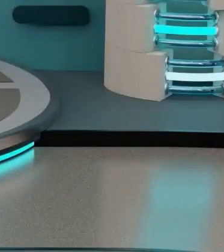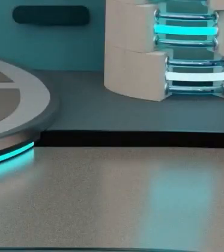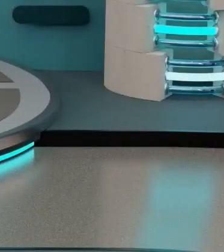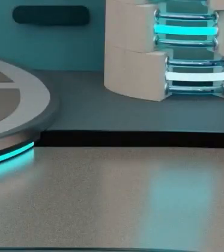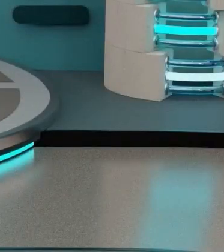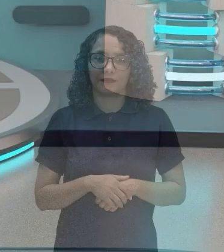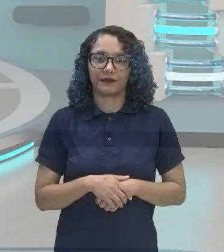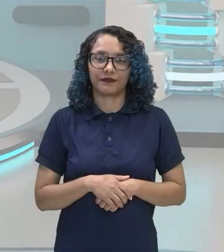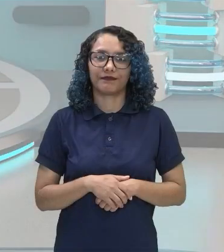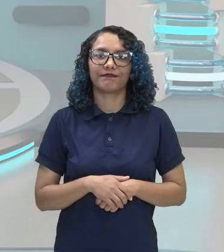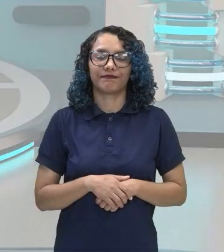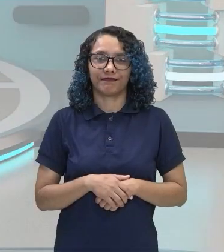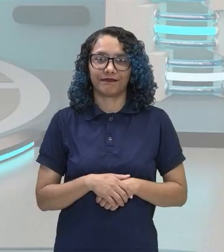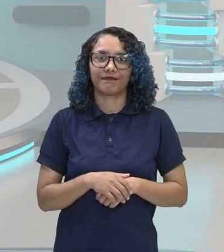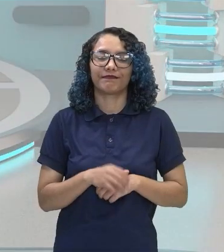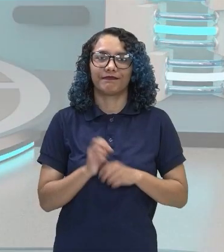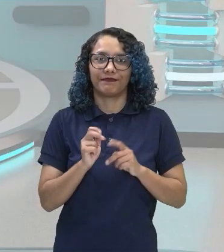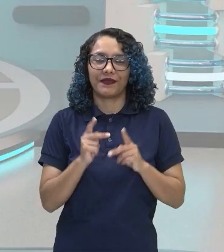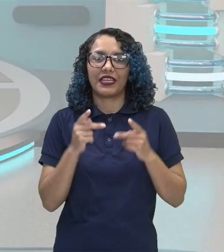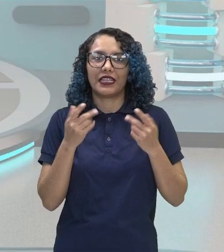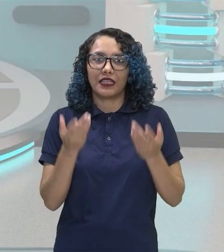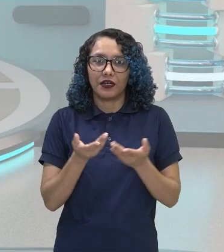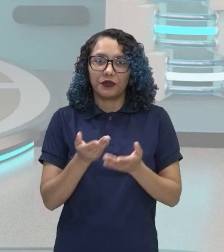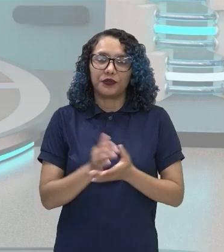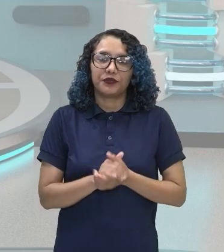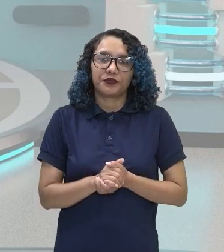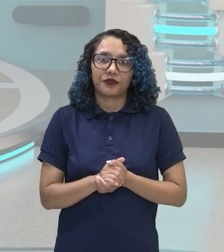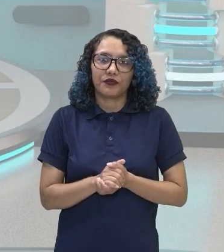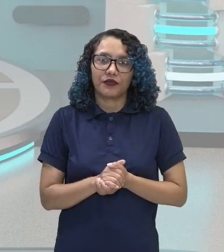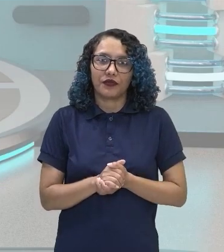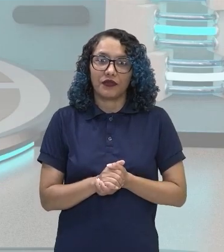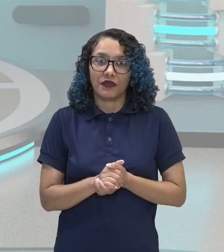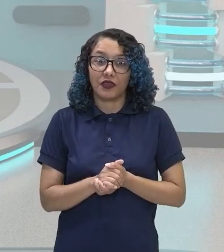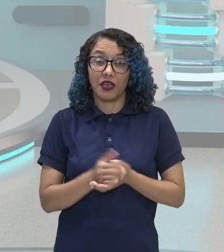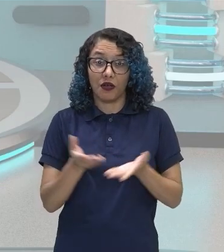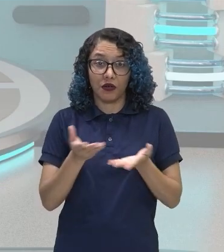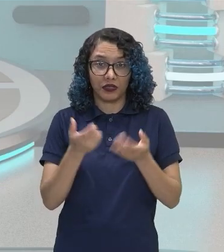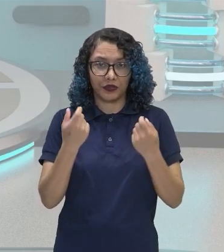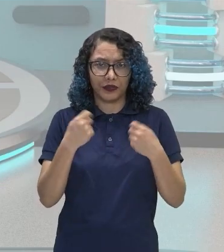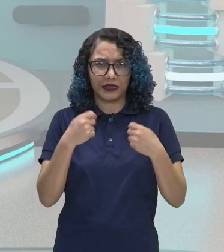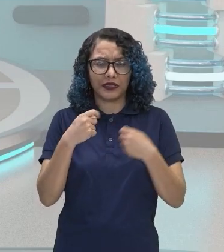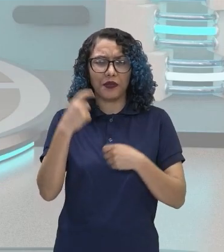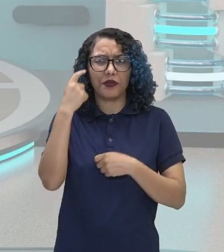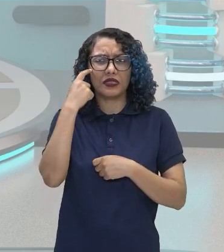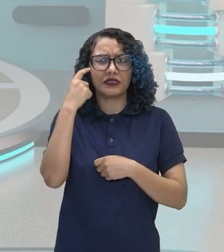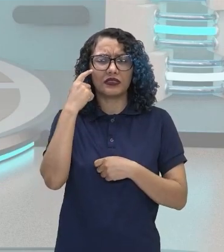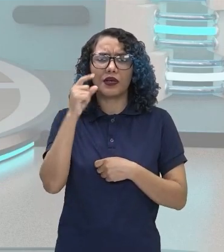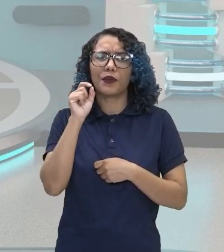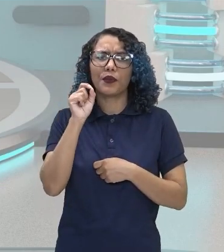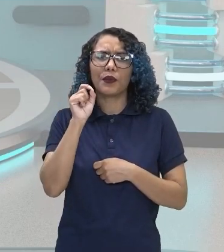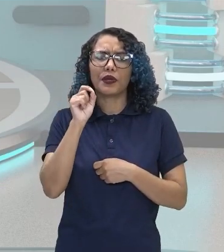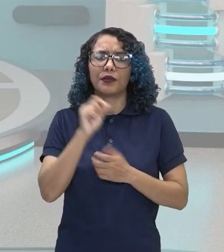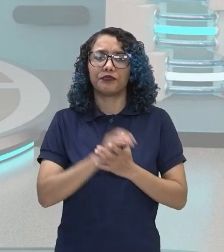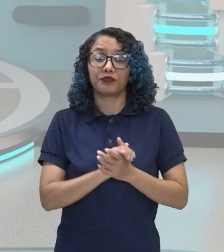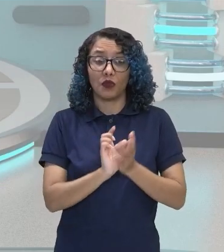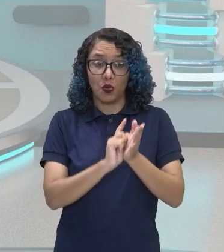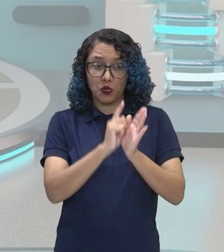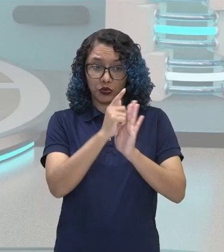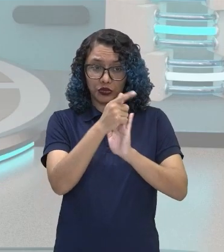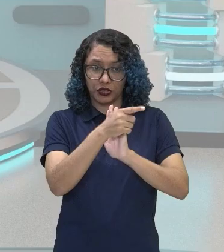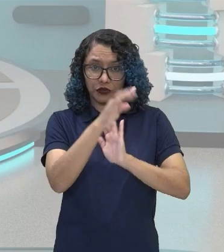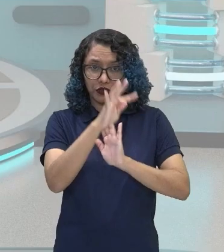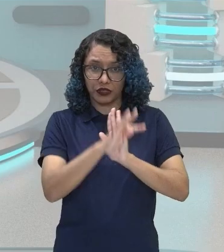Muito bem, sétima etapa. Temos que pensar da seguinte forma: existe um gênero textual chamado